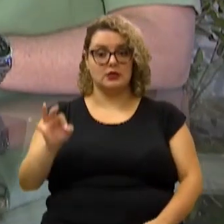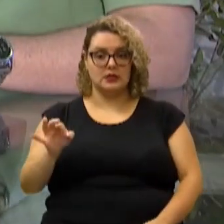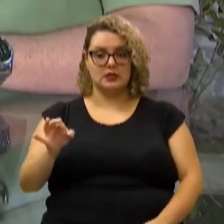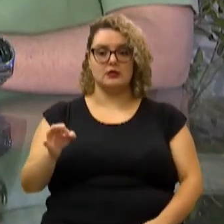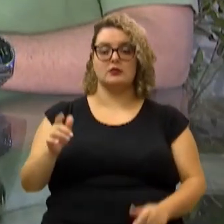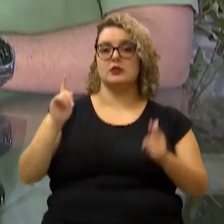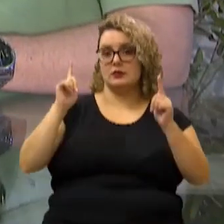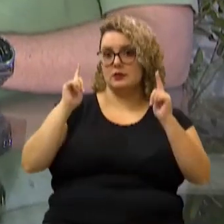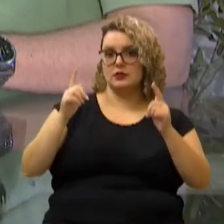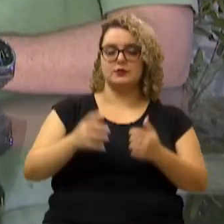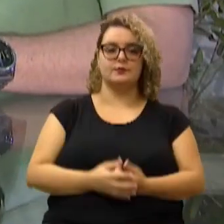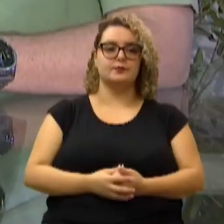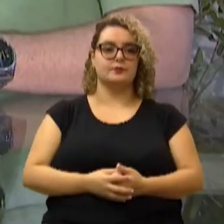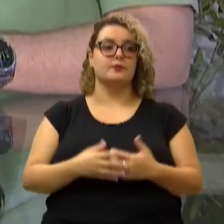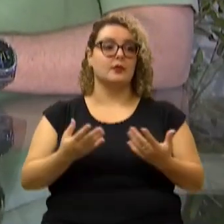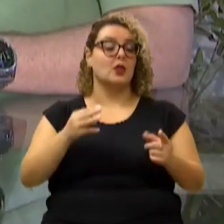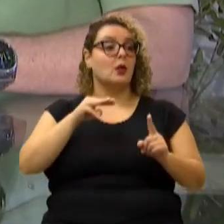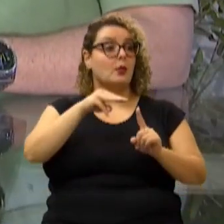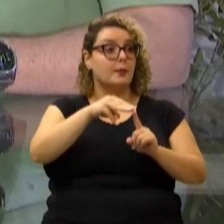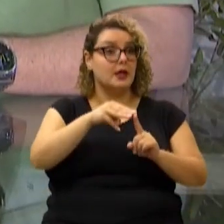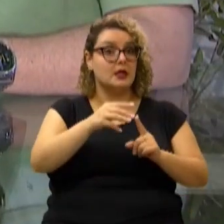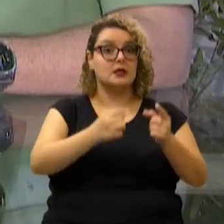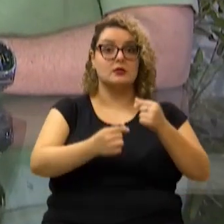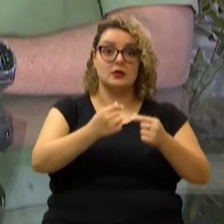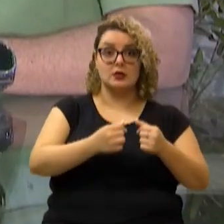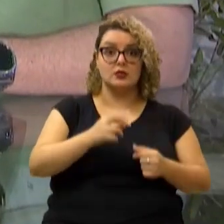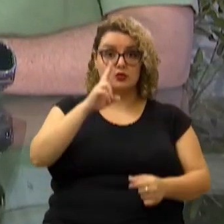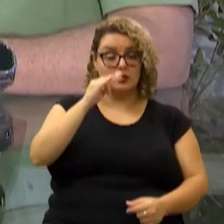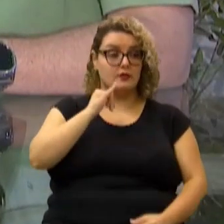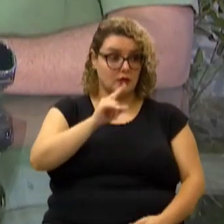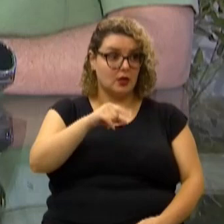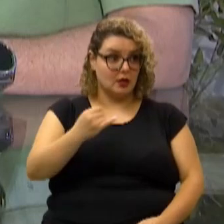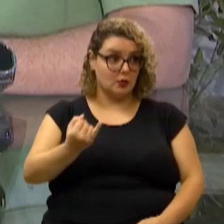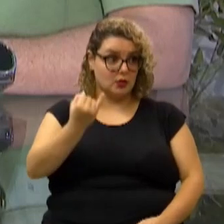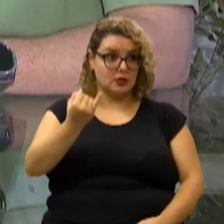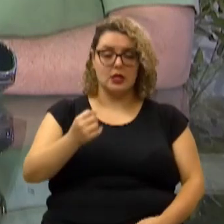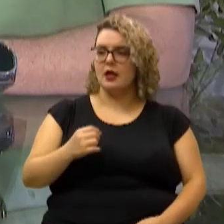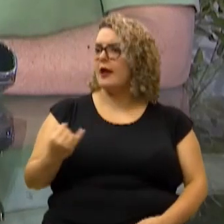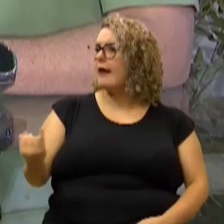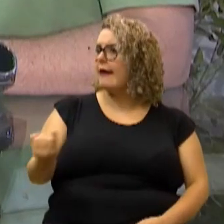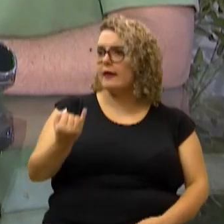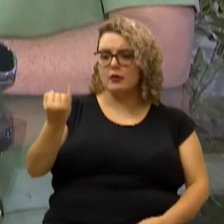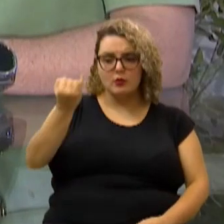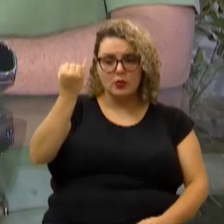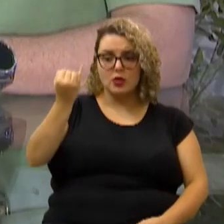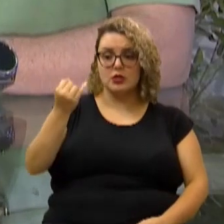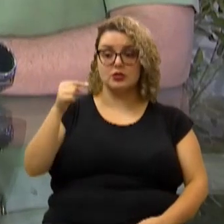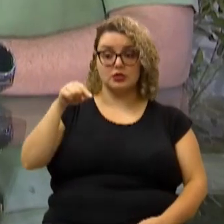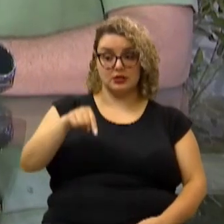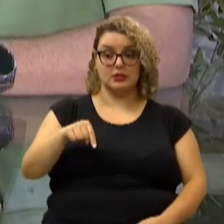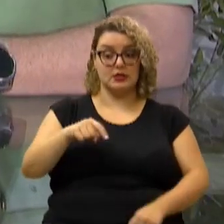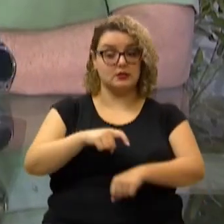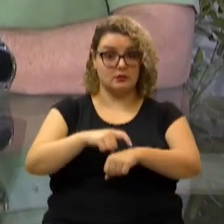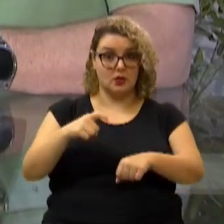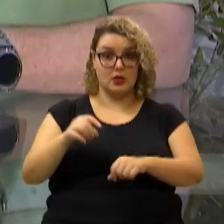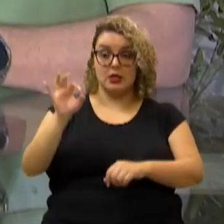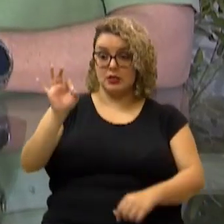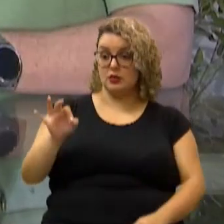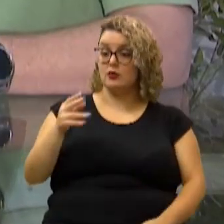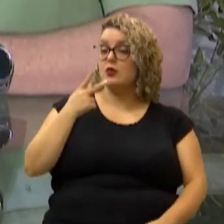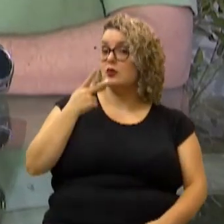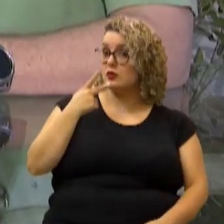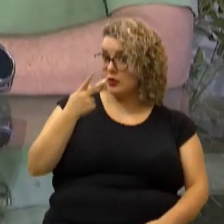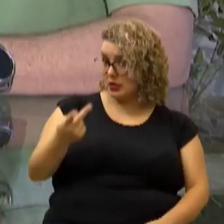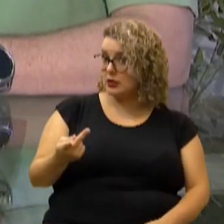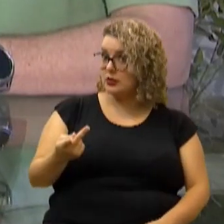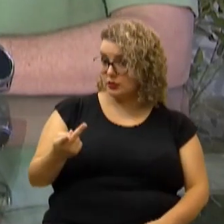divertir e o professor então definir metas financeiras igual o senhor falou é extremamente importante é super importante e nesse caso esse